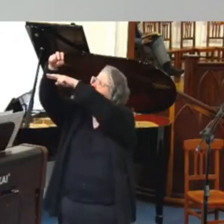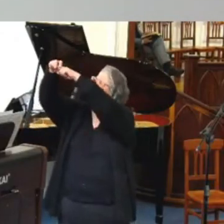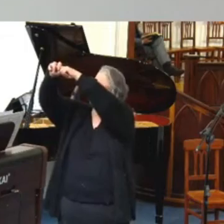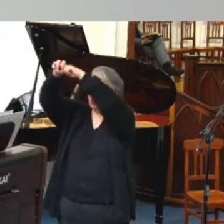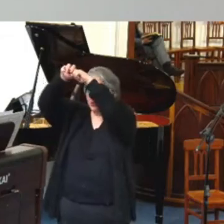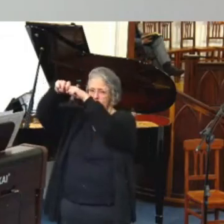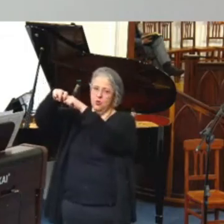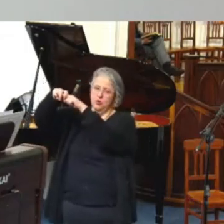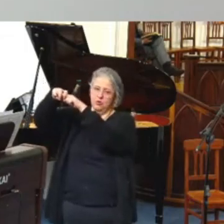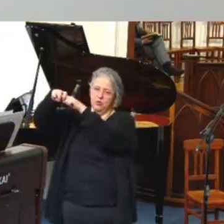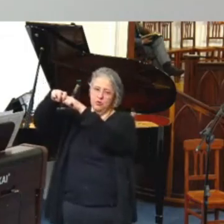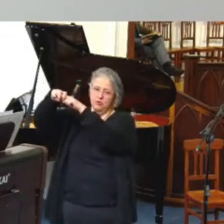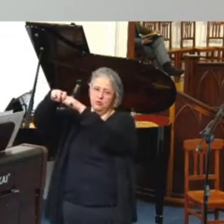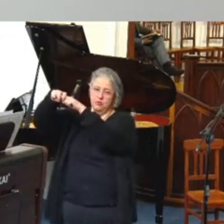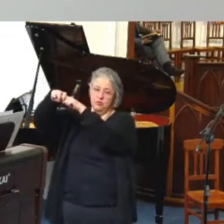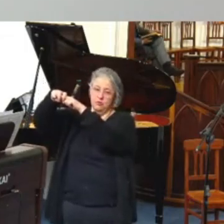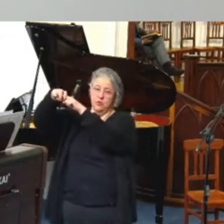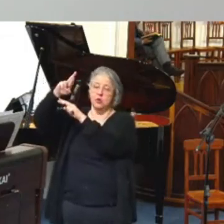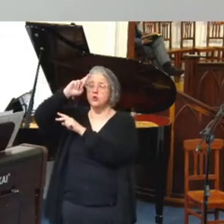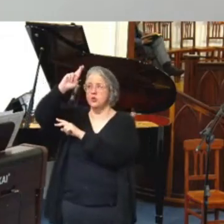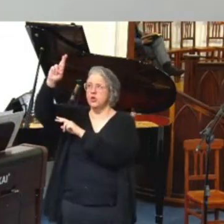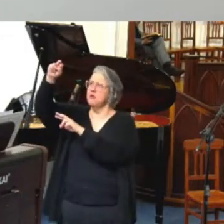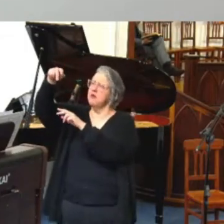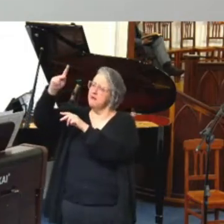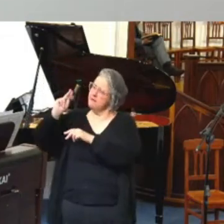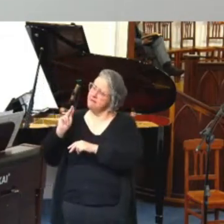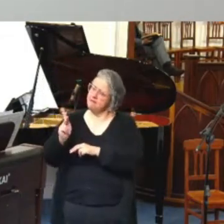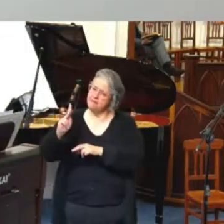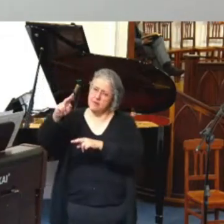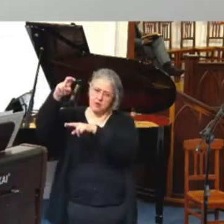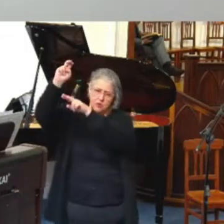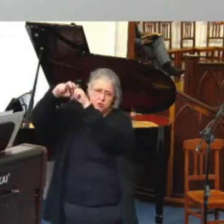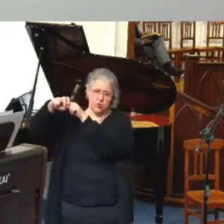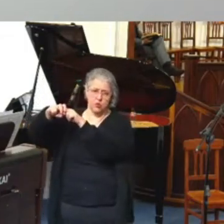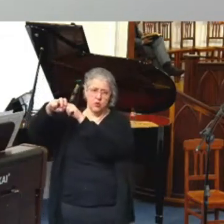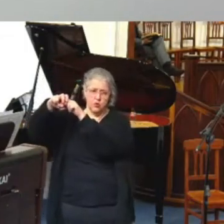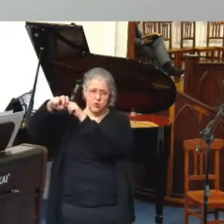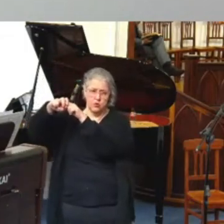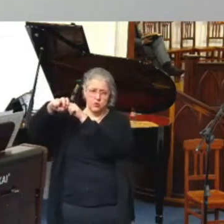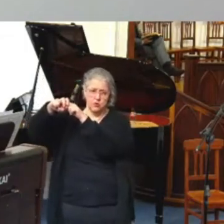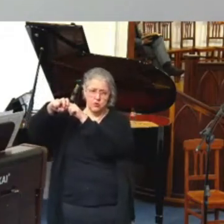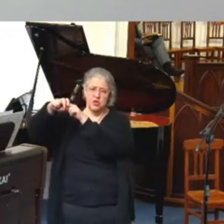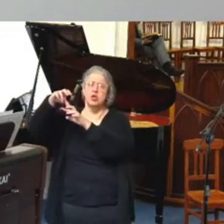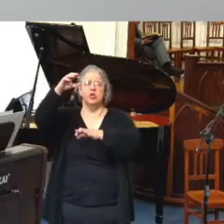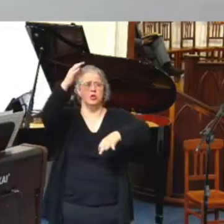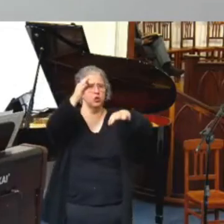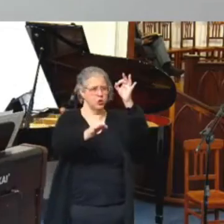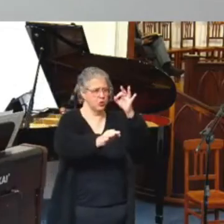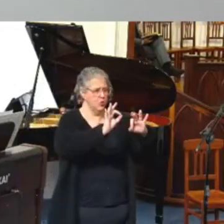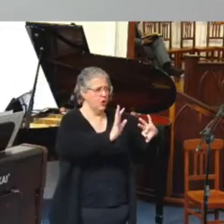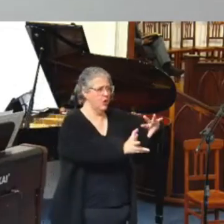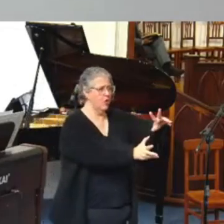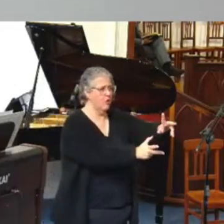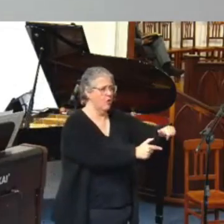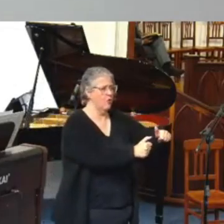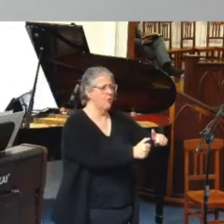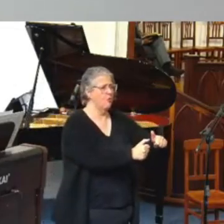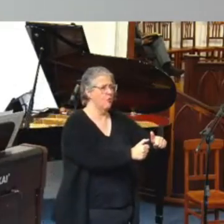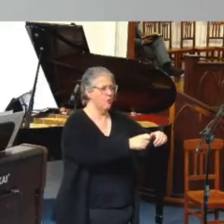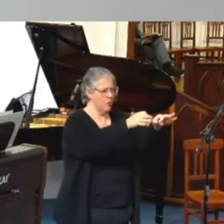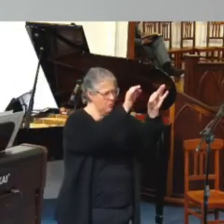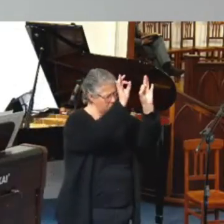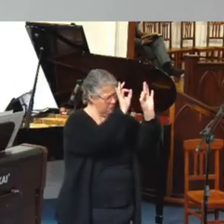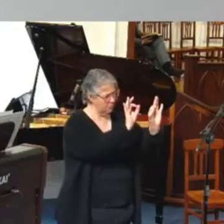Verso 7, mas o Senhor permanece no seu trono eternamente, trono que erigiu para julgar. Ele mesmo julga o mundo com justiça, julgará os povos